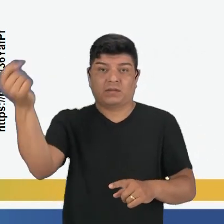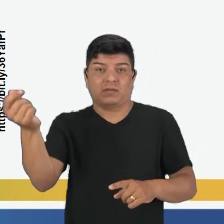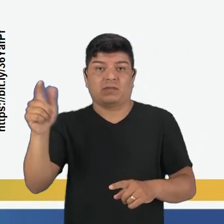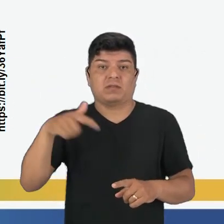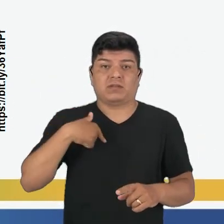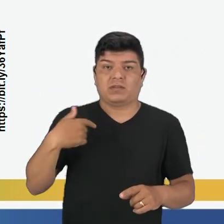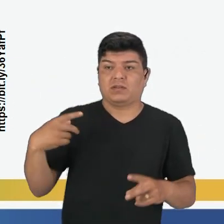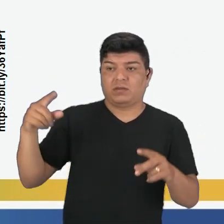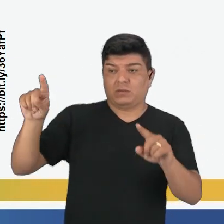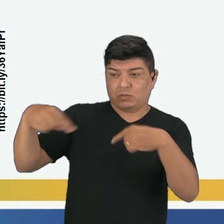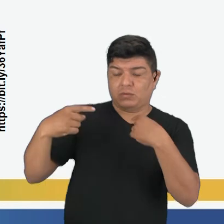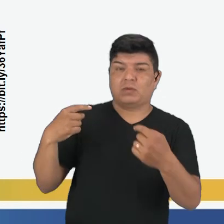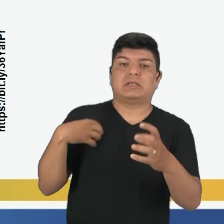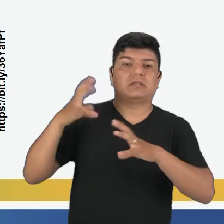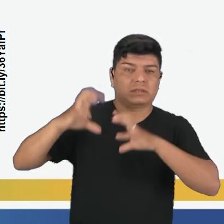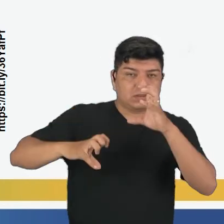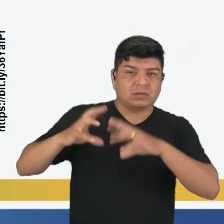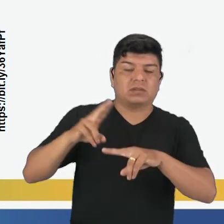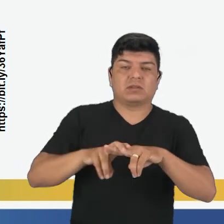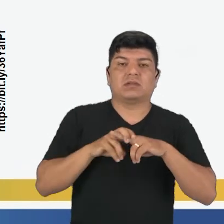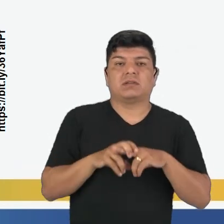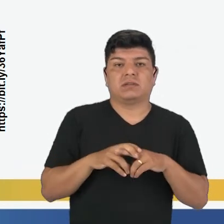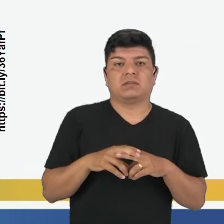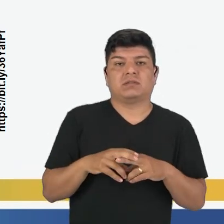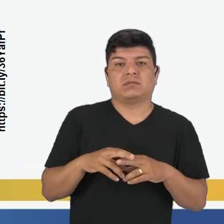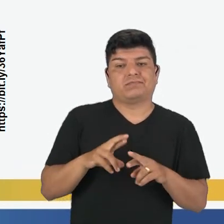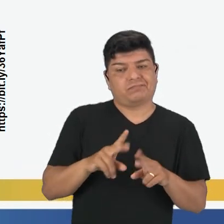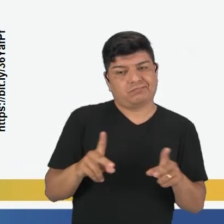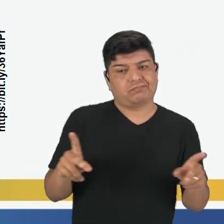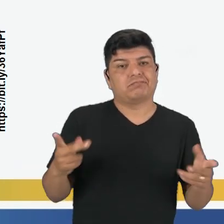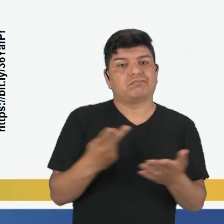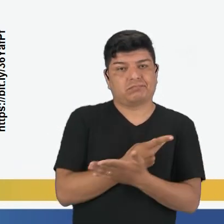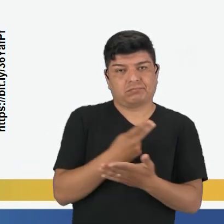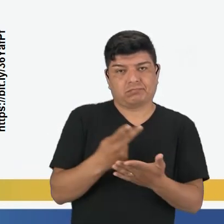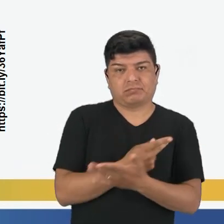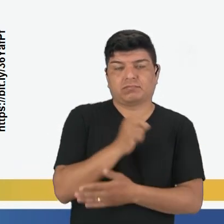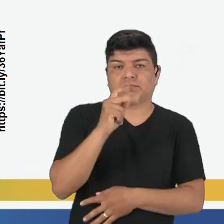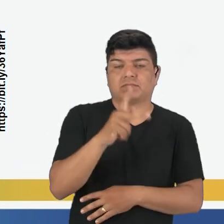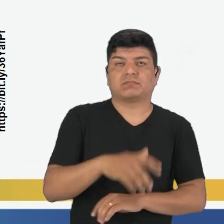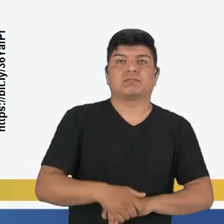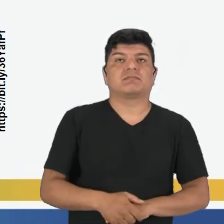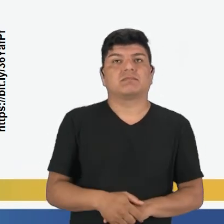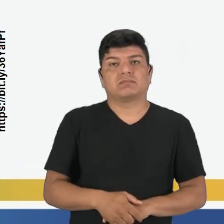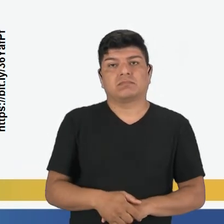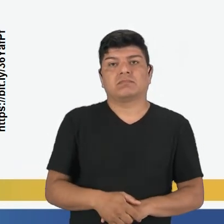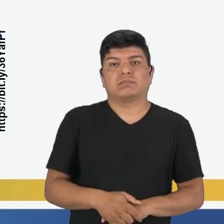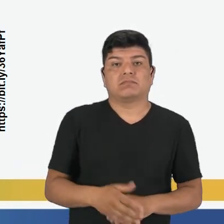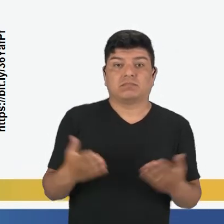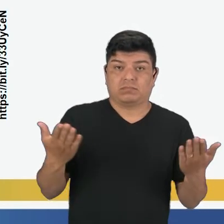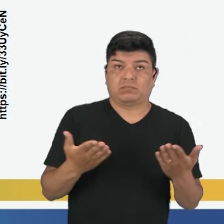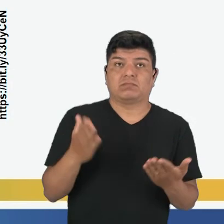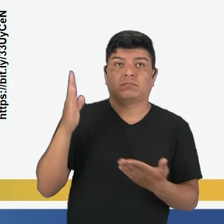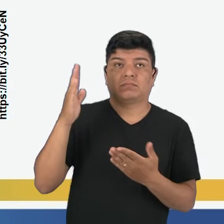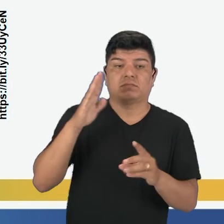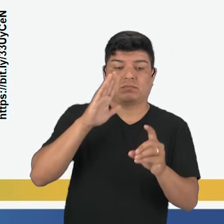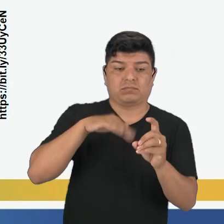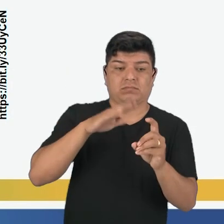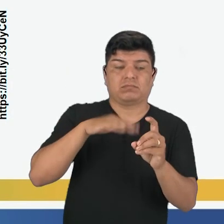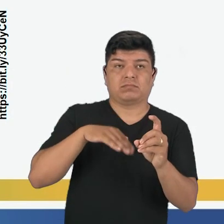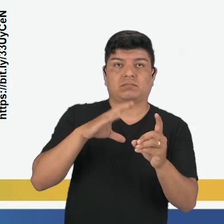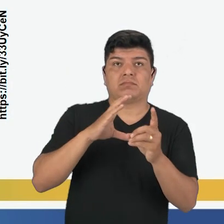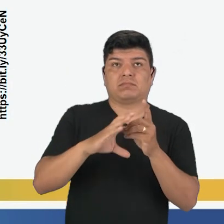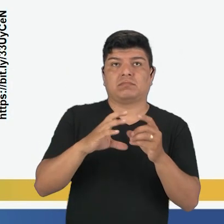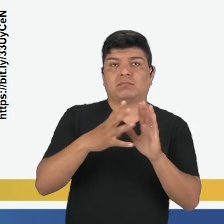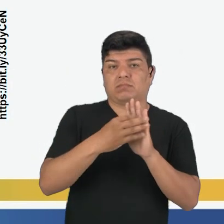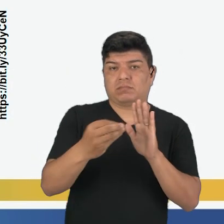dali, mexeu comigo... Então isso é uma contradição, isso é um erro, ok? Então essas são as funções do mito e do